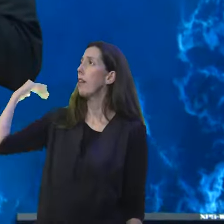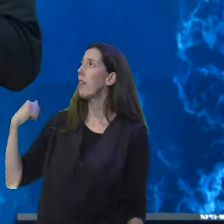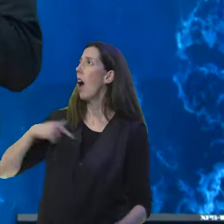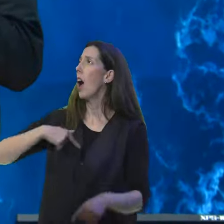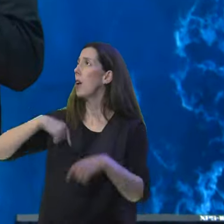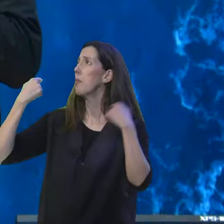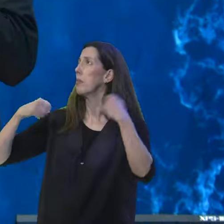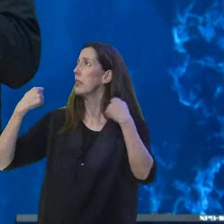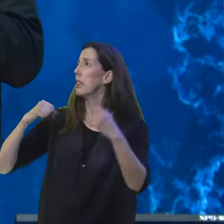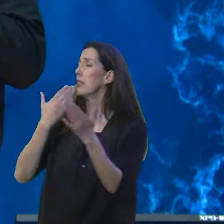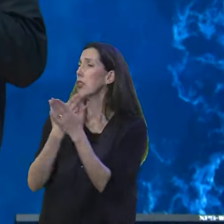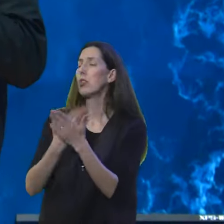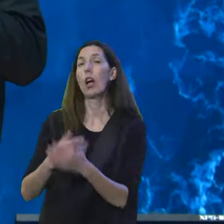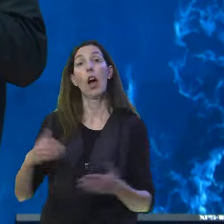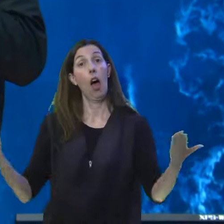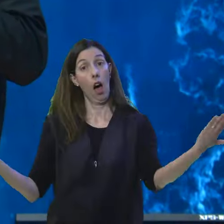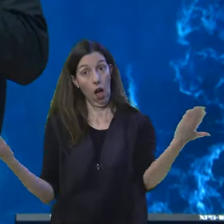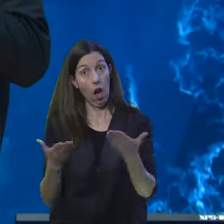fez essa pergunta esse ano?